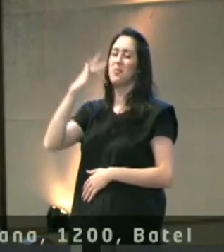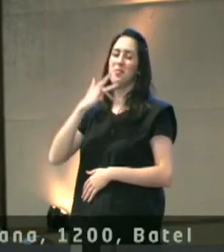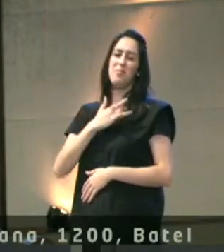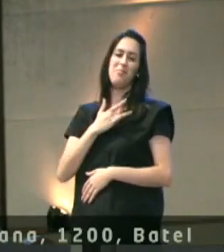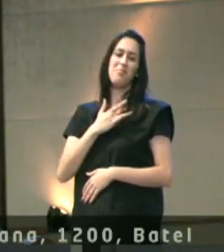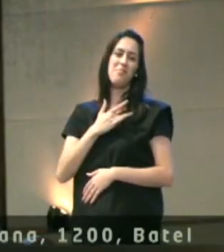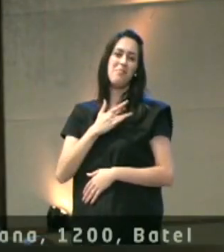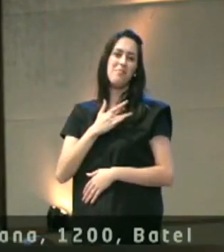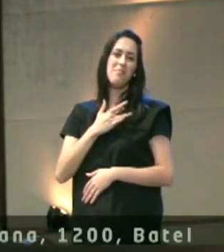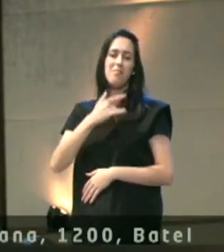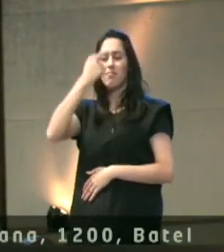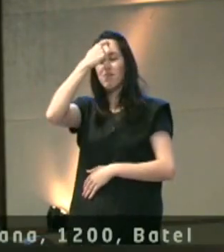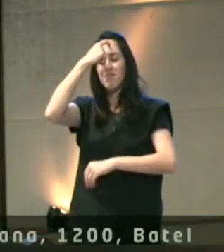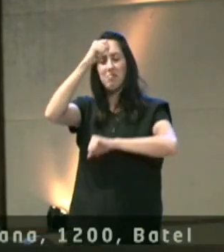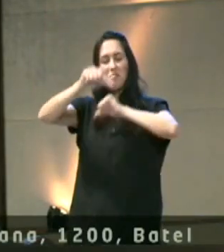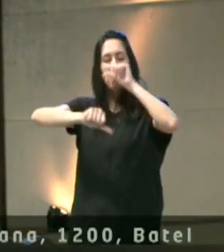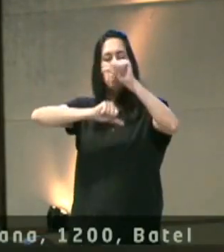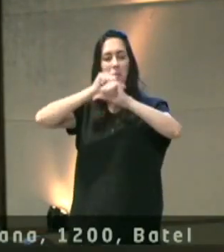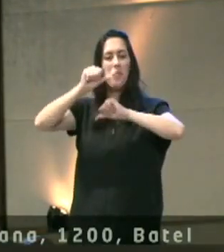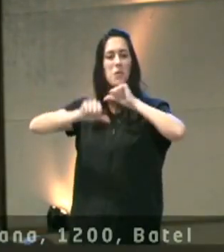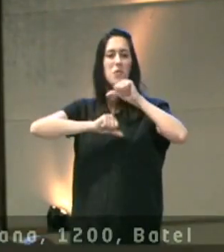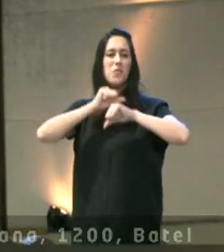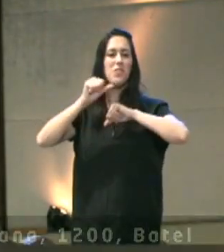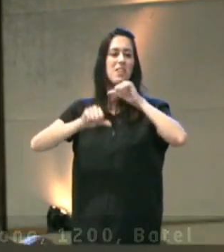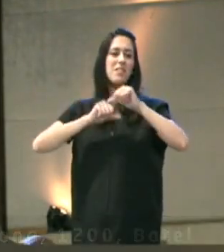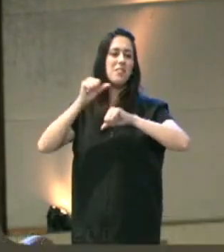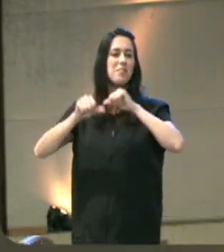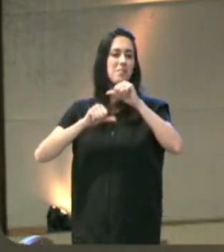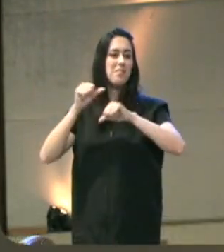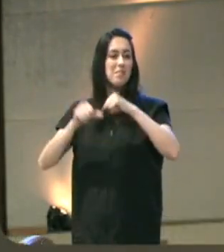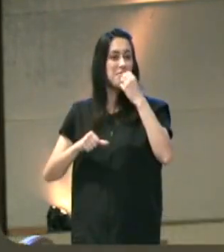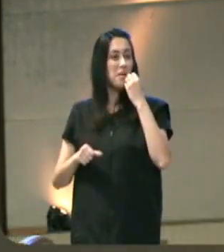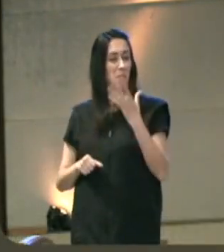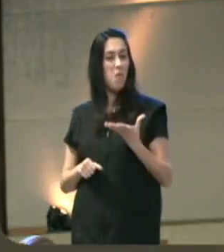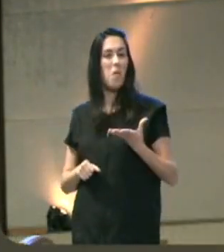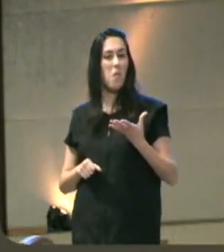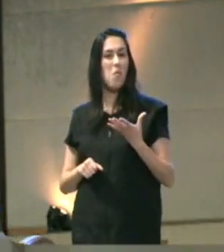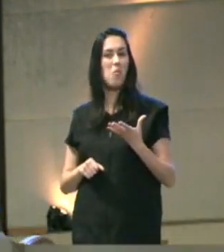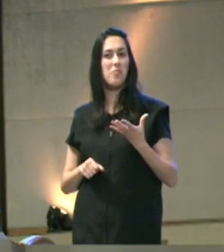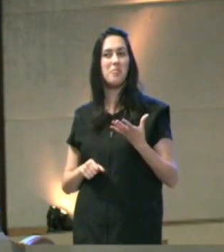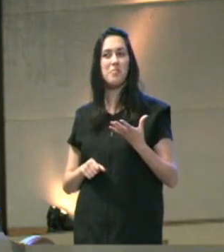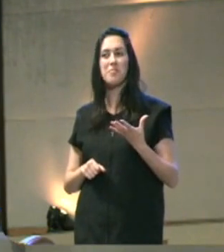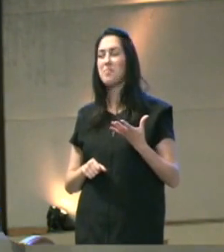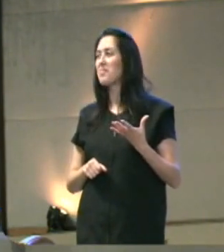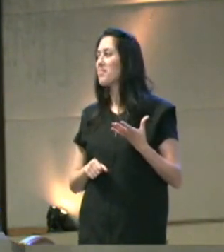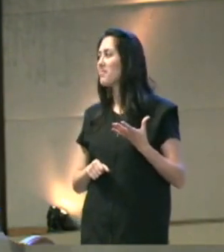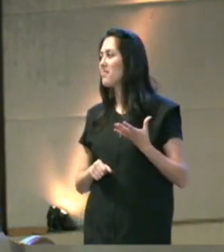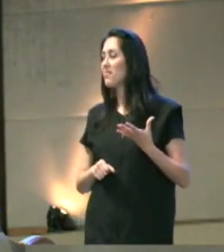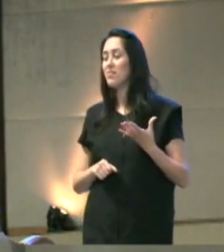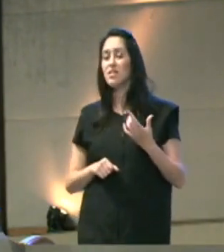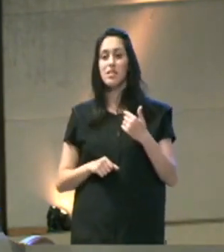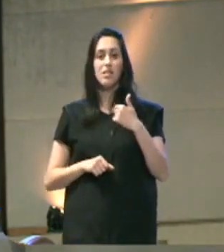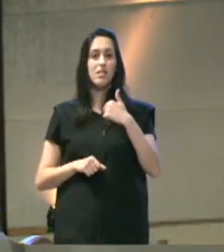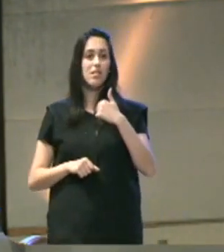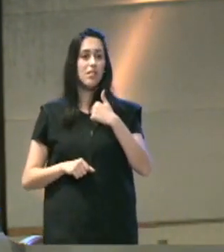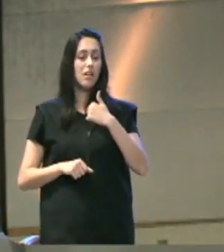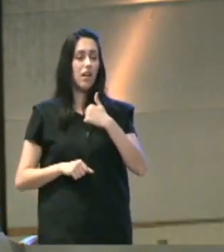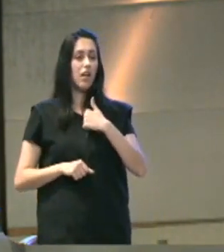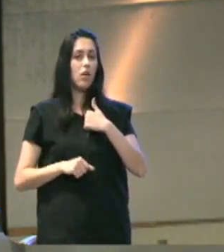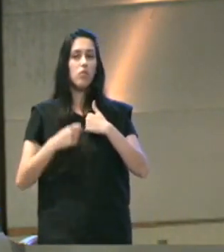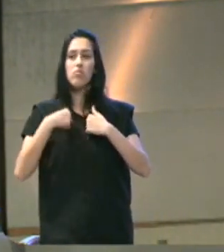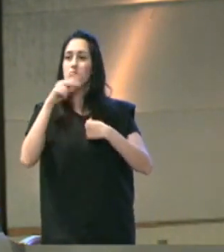E aí a gente muda de patamar. Eu estou olhando aqui e só enxergando essa